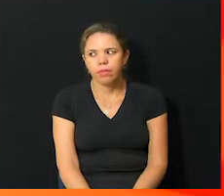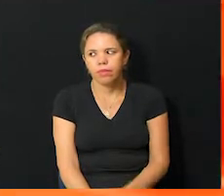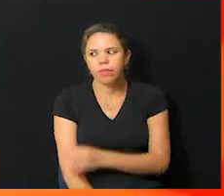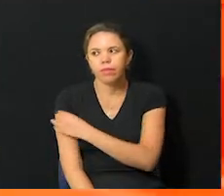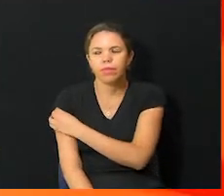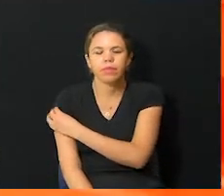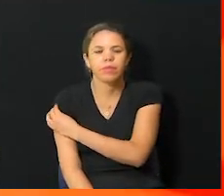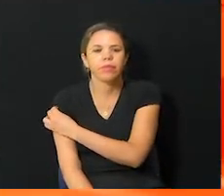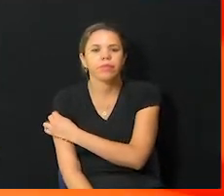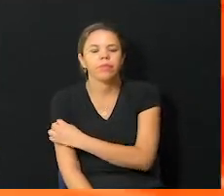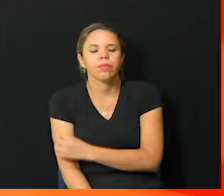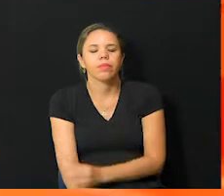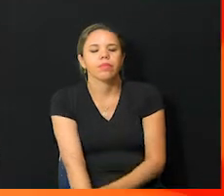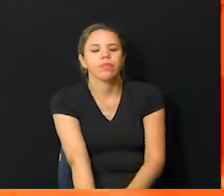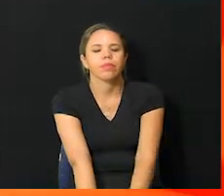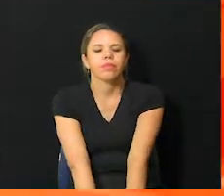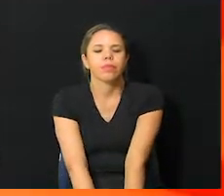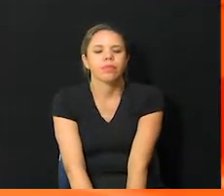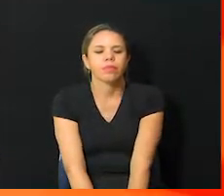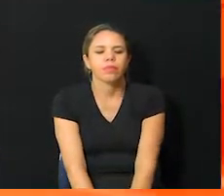cheirinho